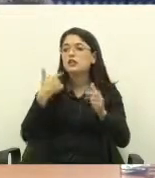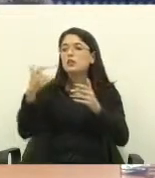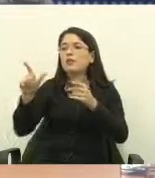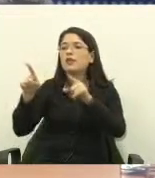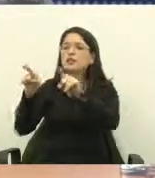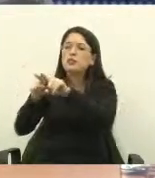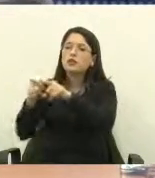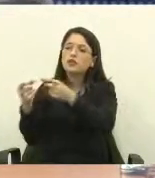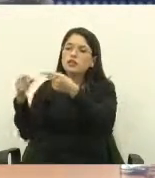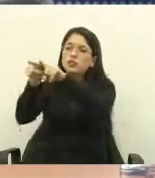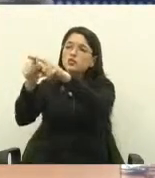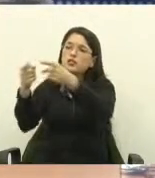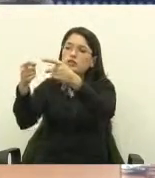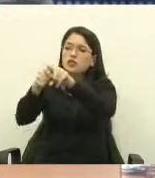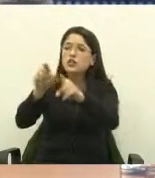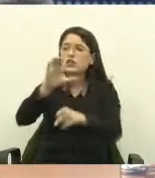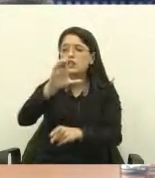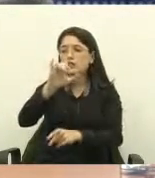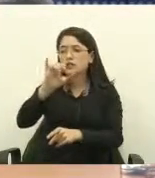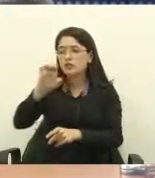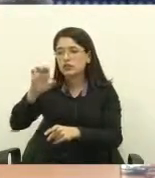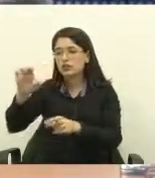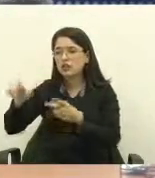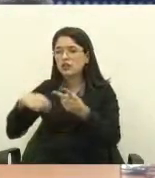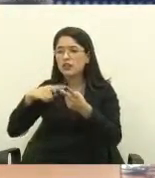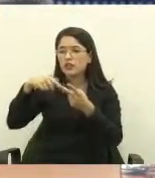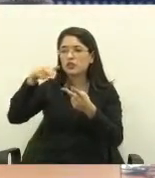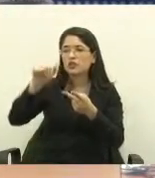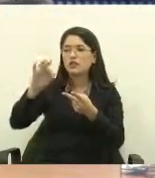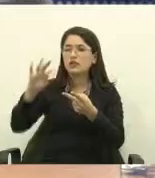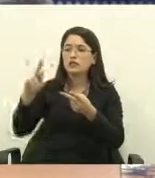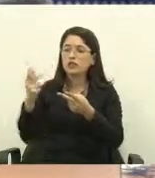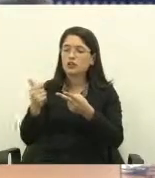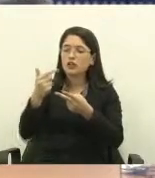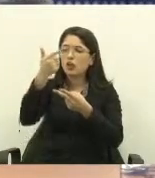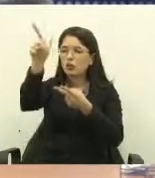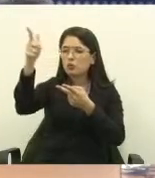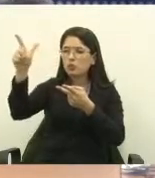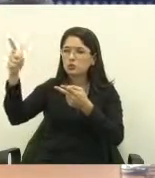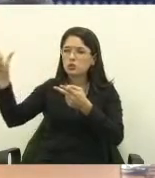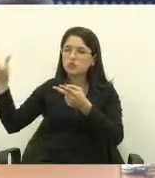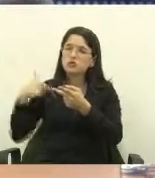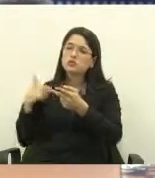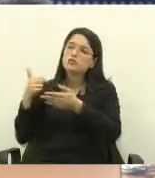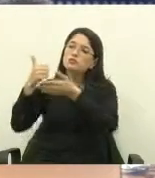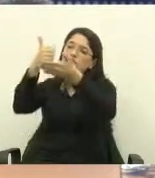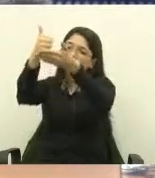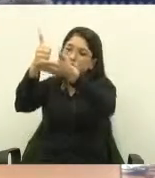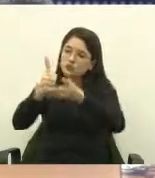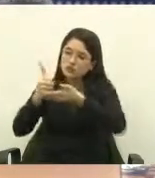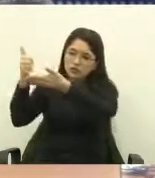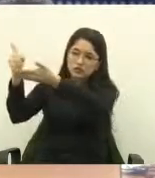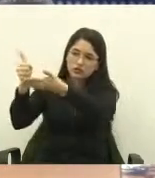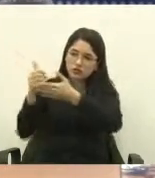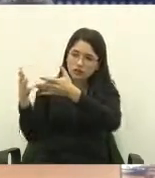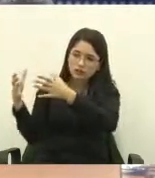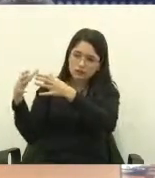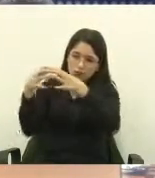parceiros, como CIEE, Natasha, outros institutos para dentro da escola, onde eles já